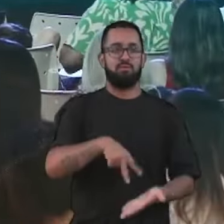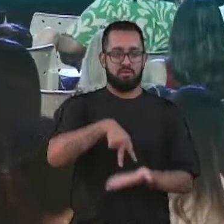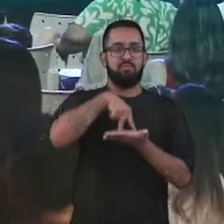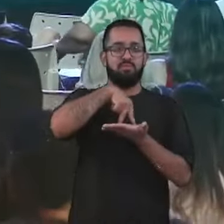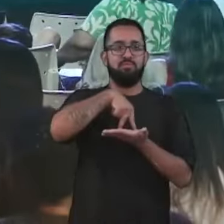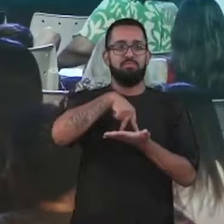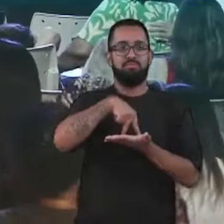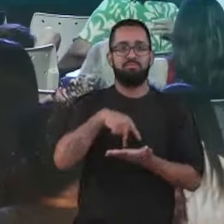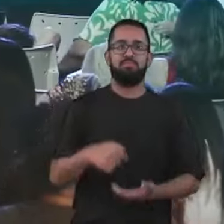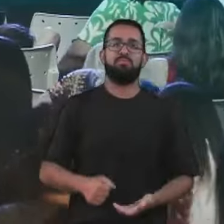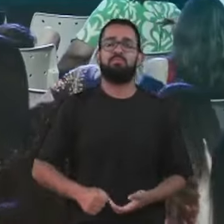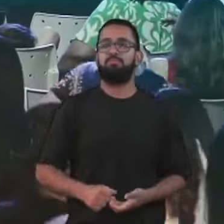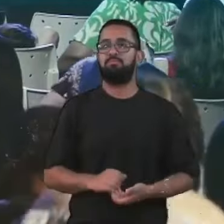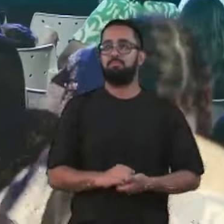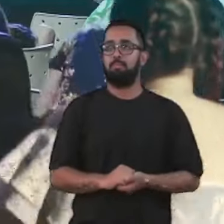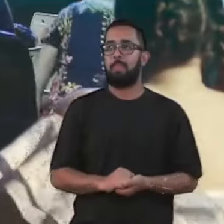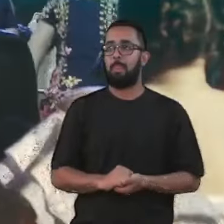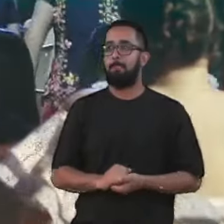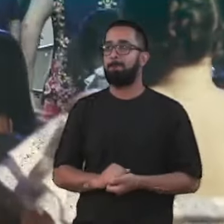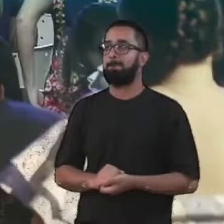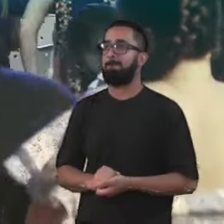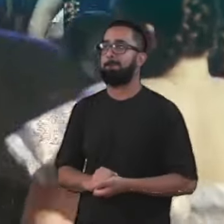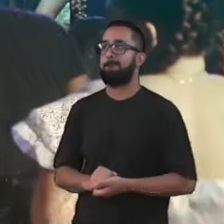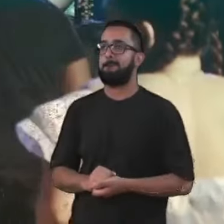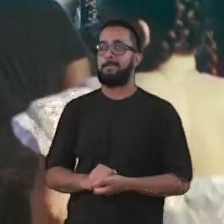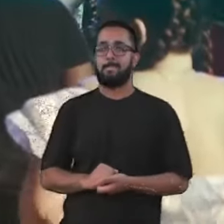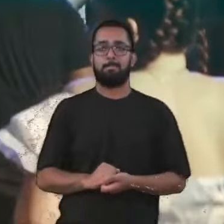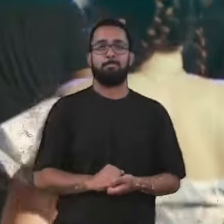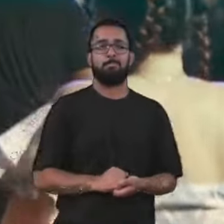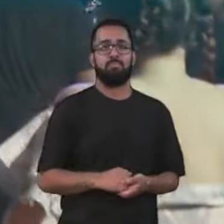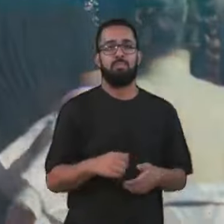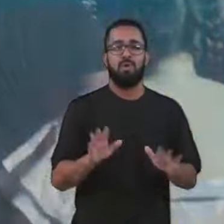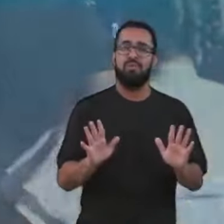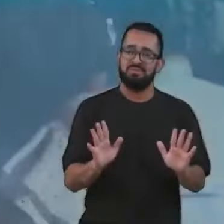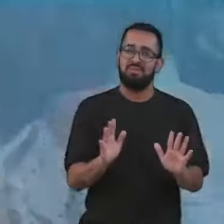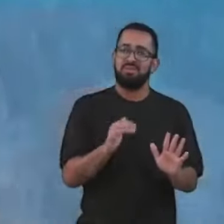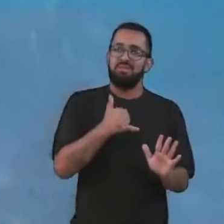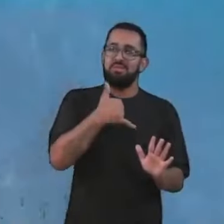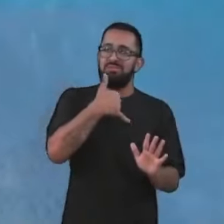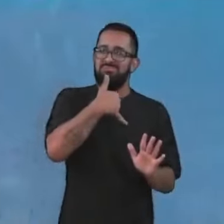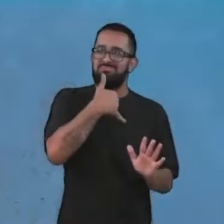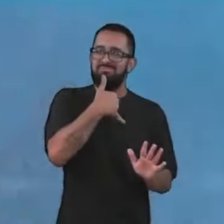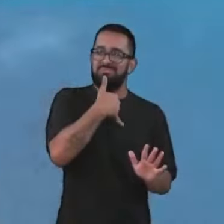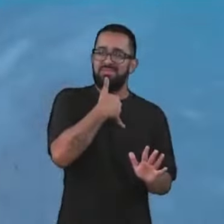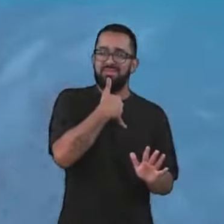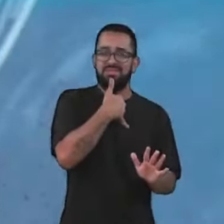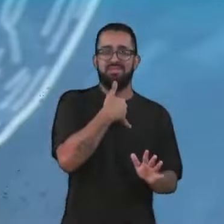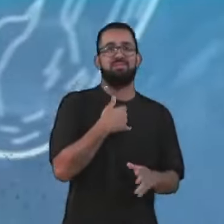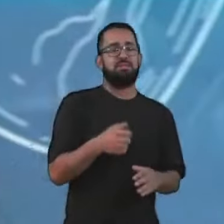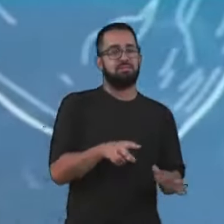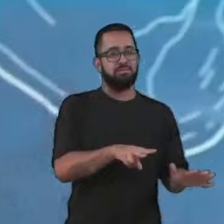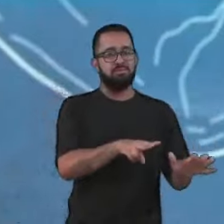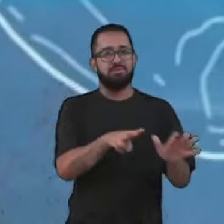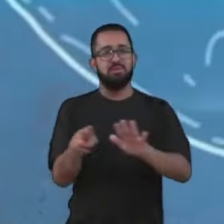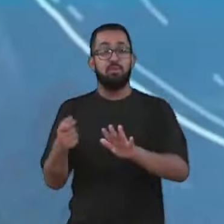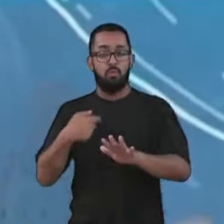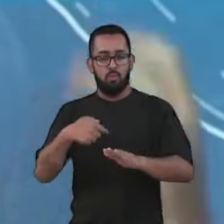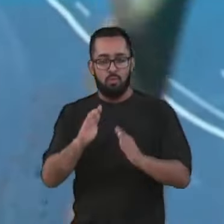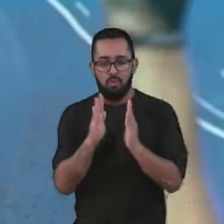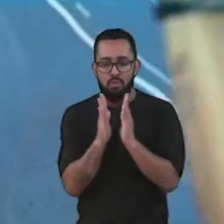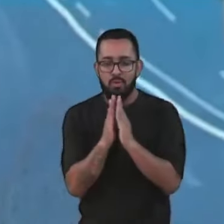fazer essa oração com você. Se você estava tomado pela tristeza nestes dias, eu quero orar e pedir que o Senhor quebre isso na sua vida.